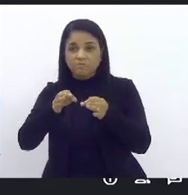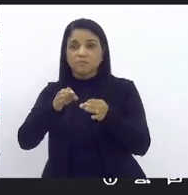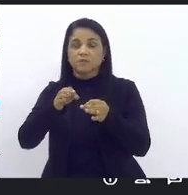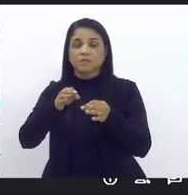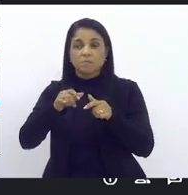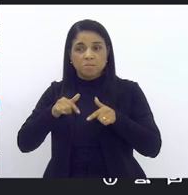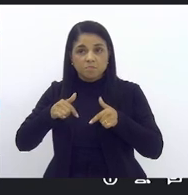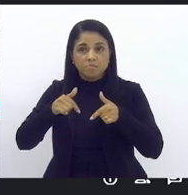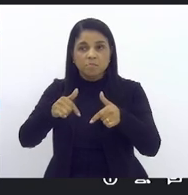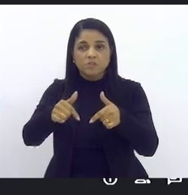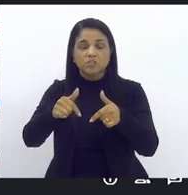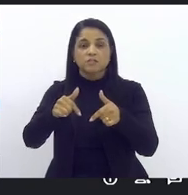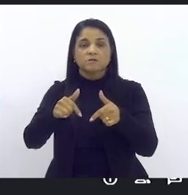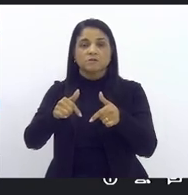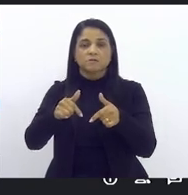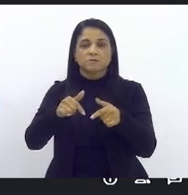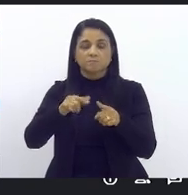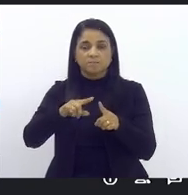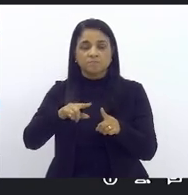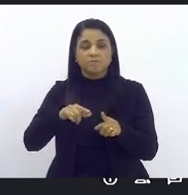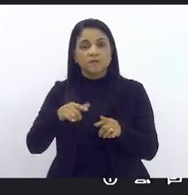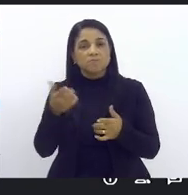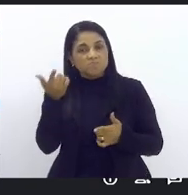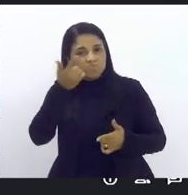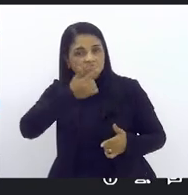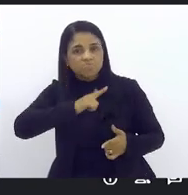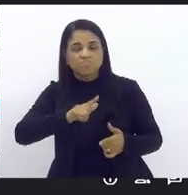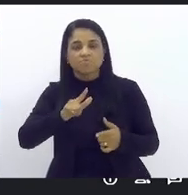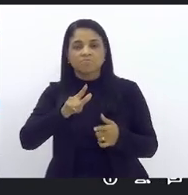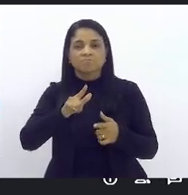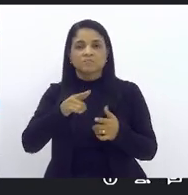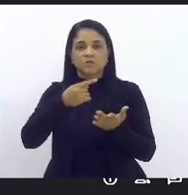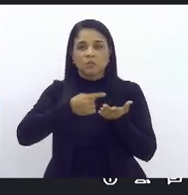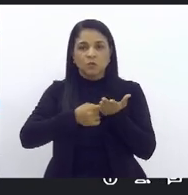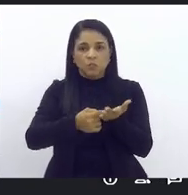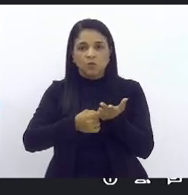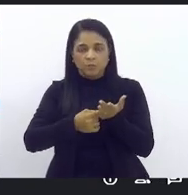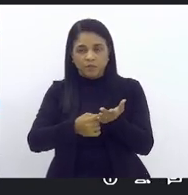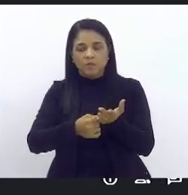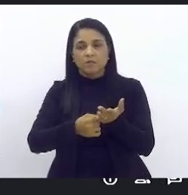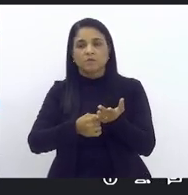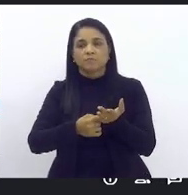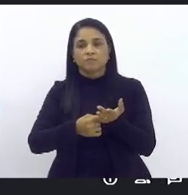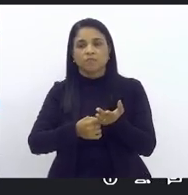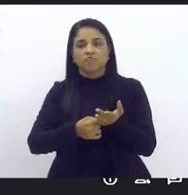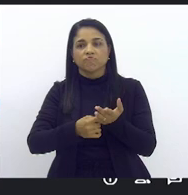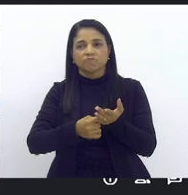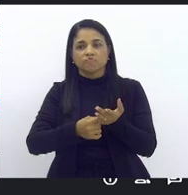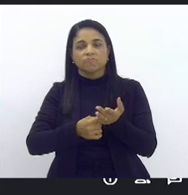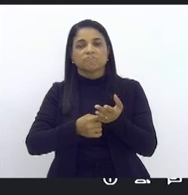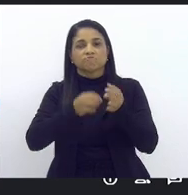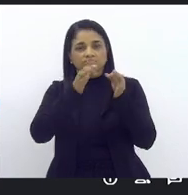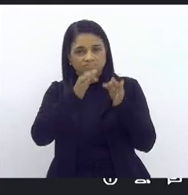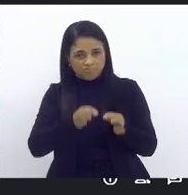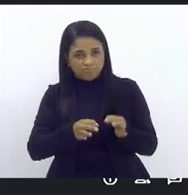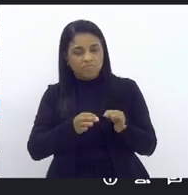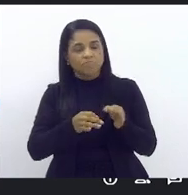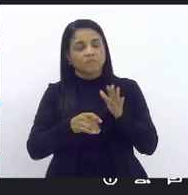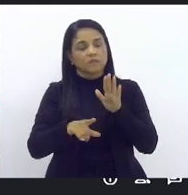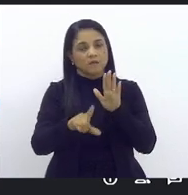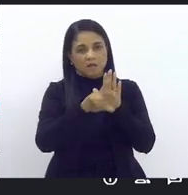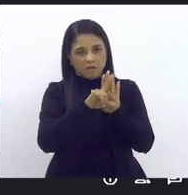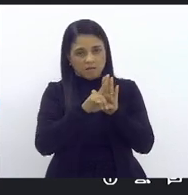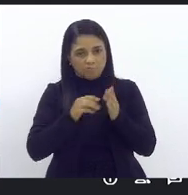coercitivas típicas e atípicas, para que a gente possa, de fato, aí, cumprir o piso da forma como a legislação quer.